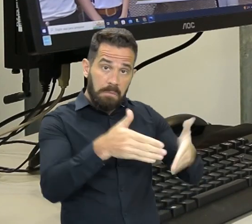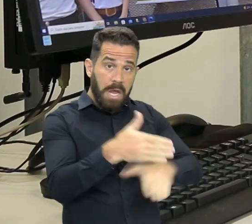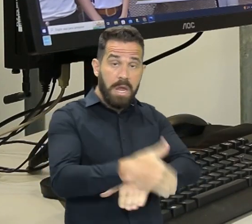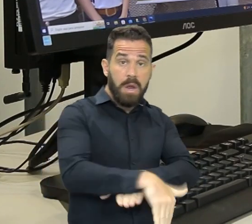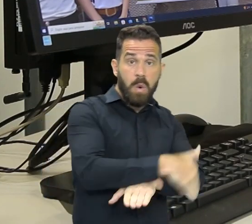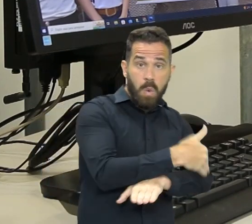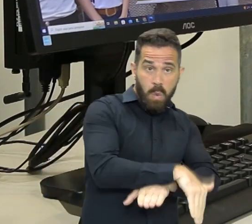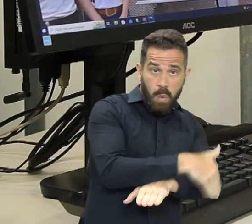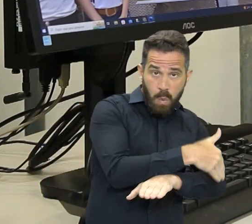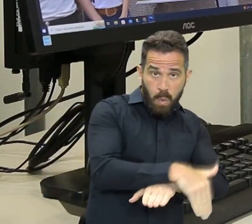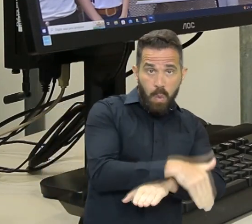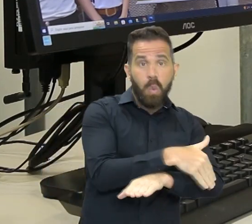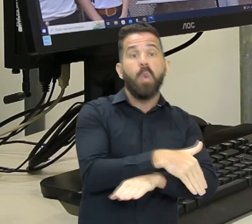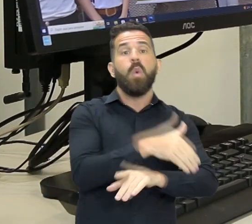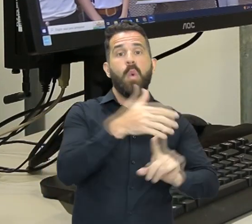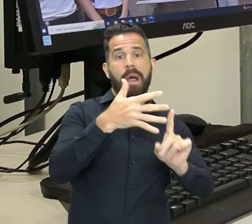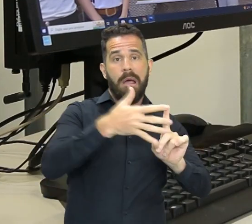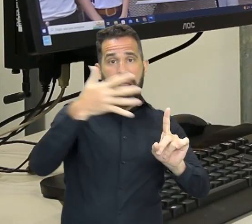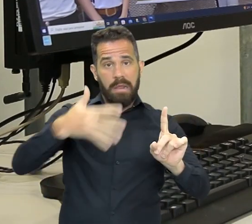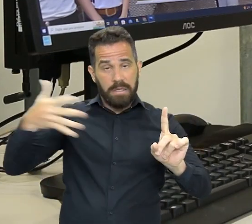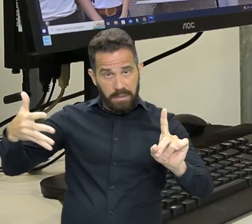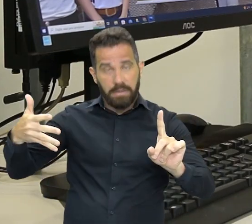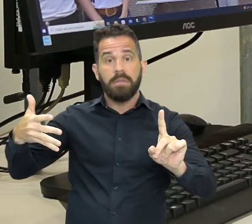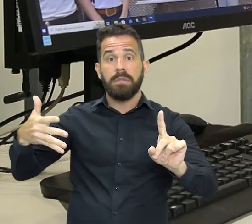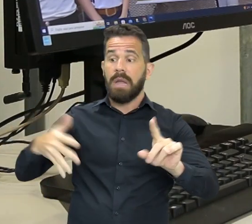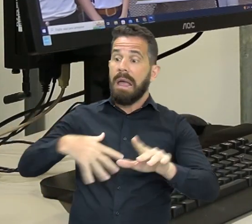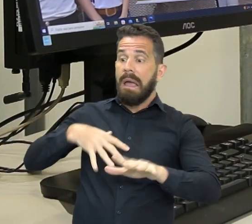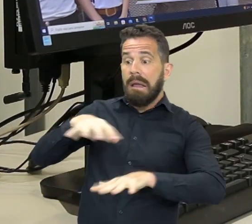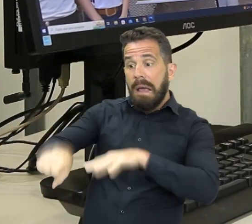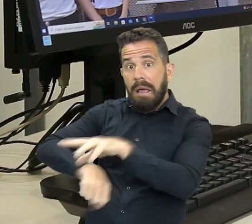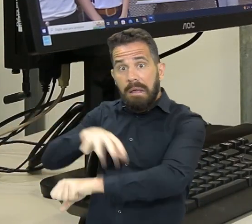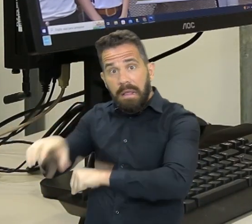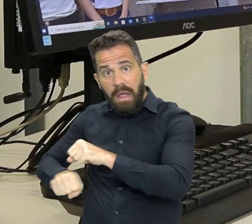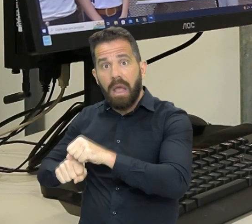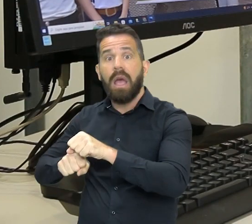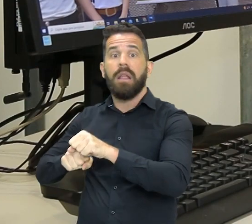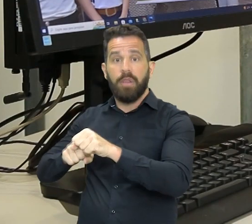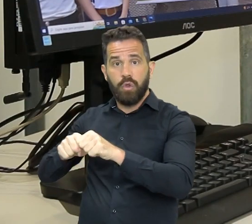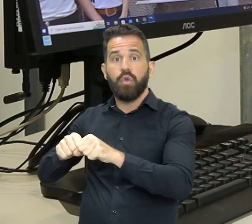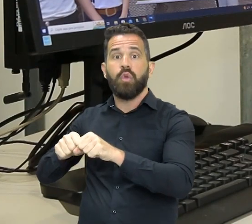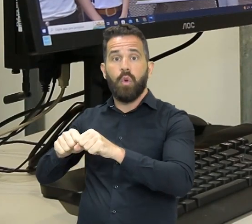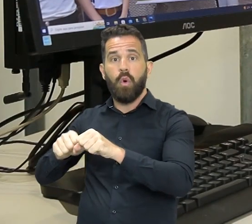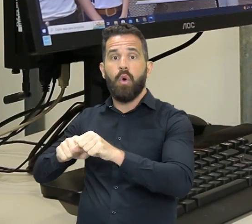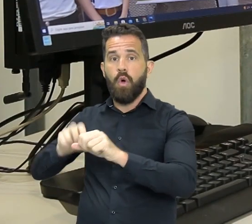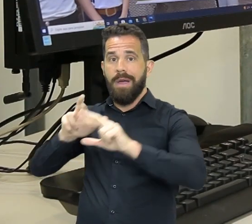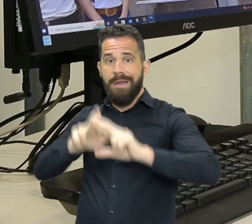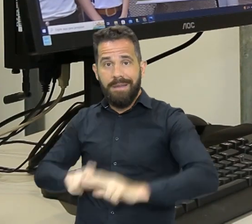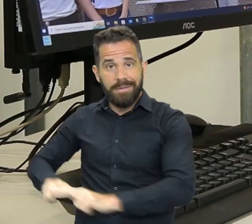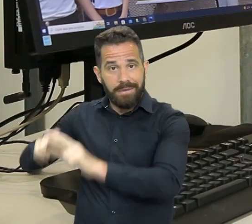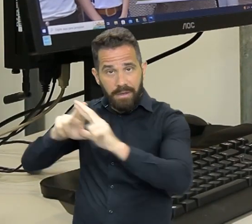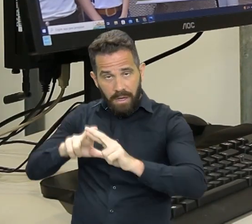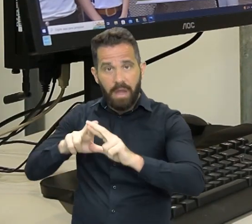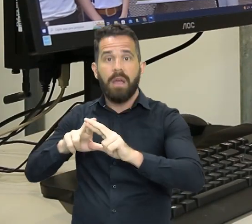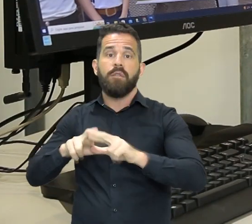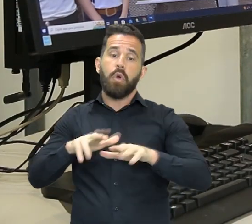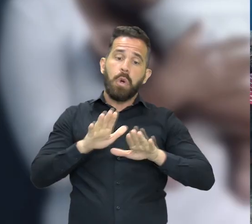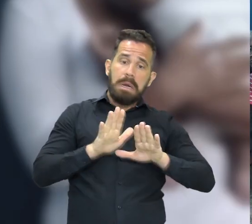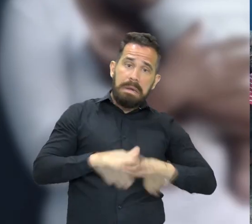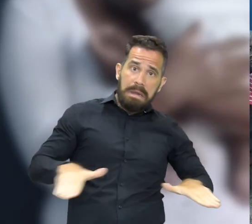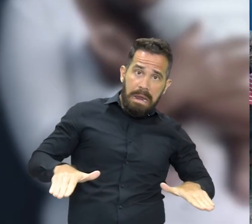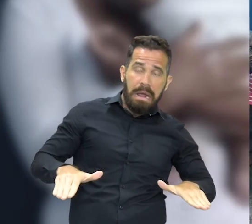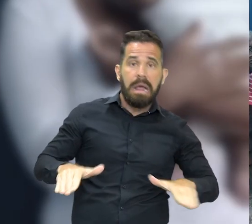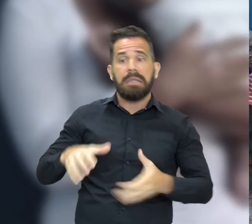população LGBTI, catadores de material reciclável, idosos, crianças, grupos